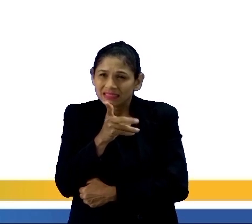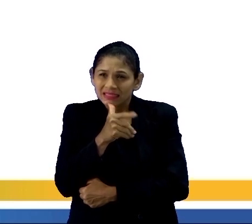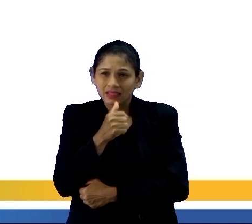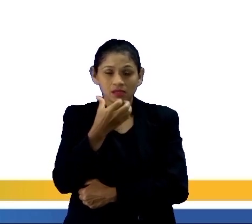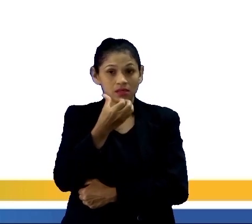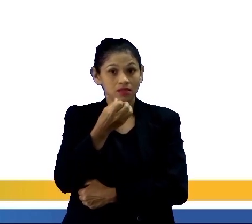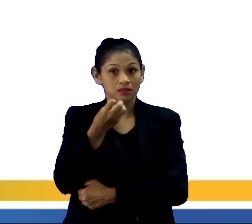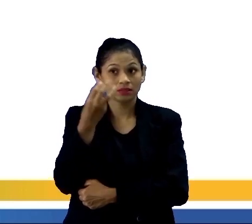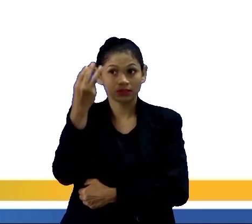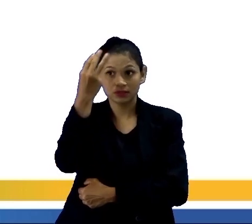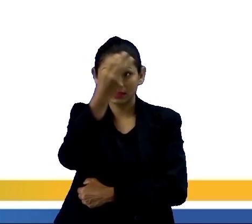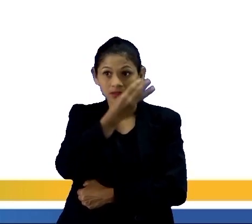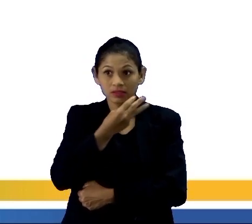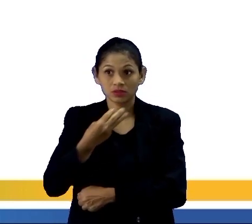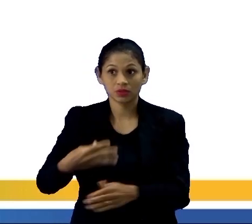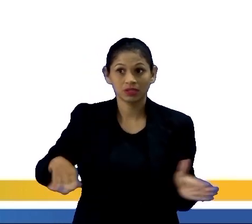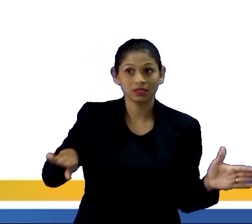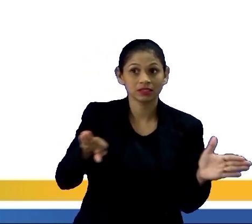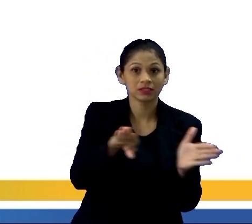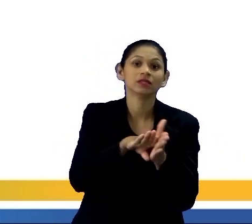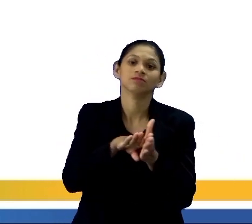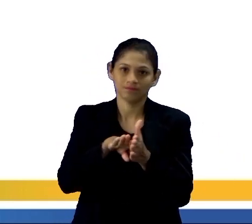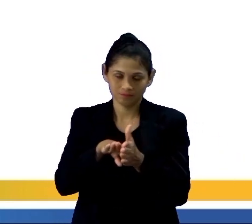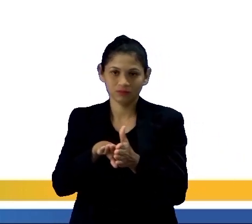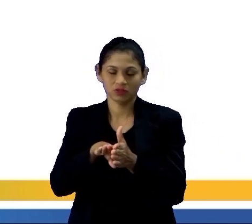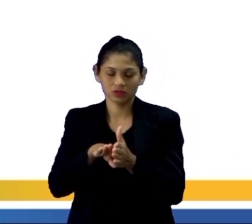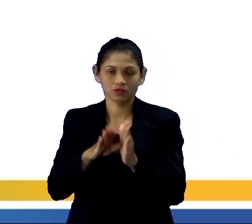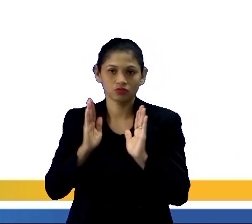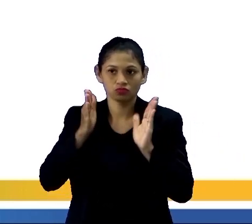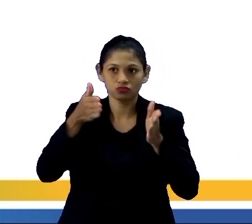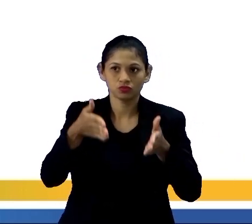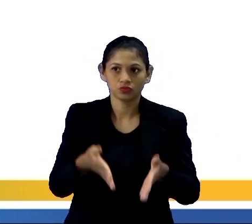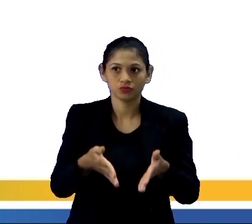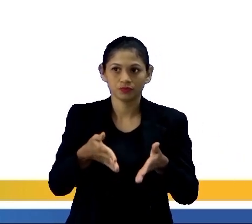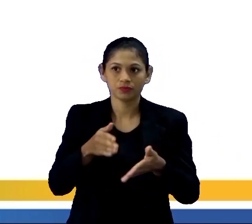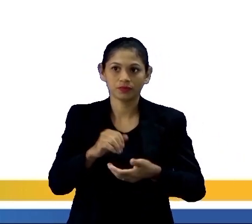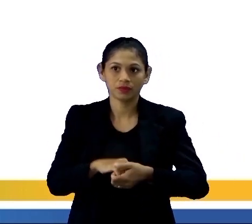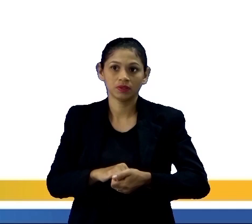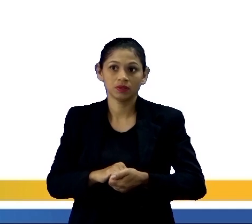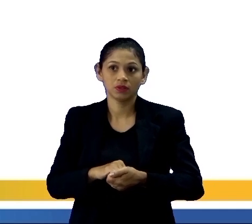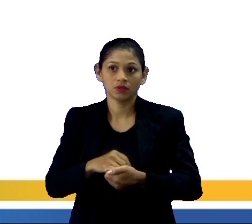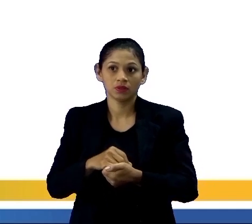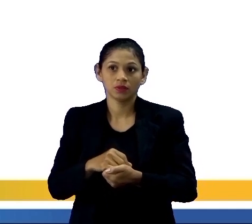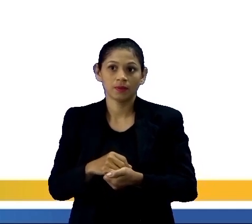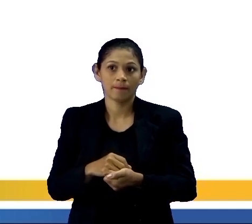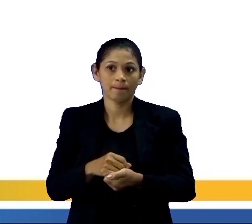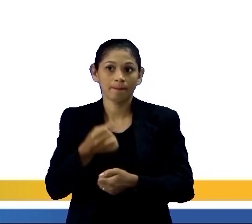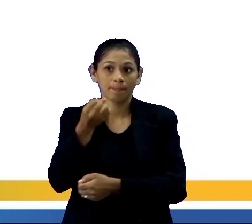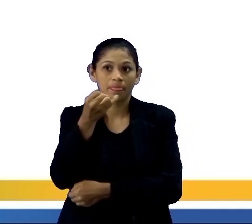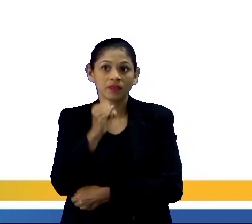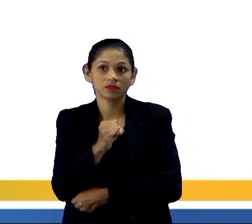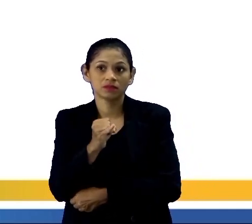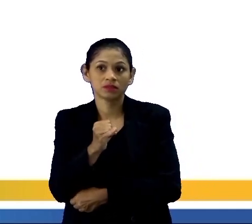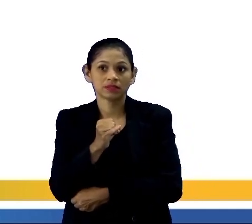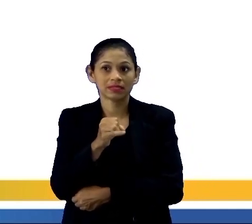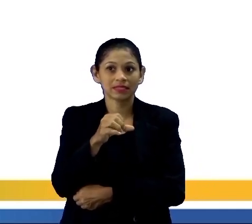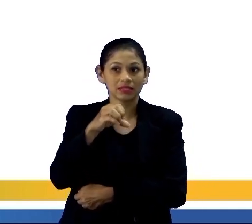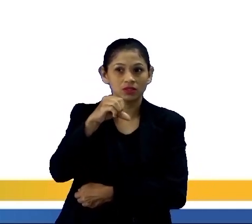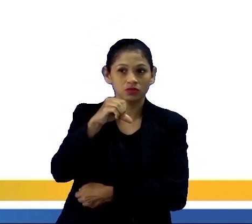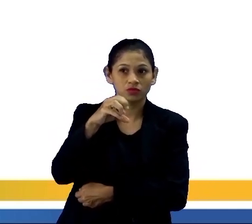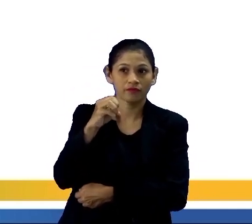Se esse automóvel estivesse a 90 km por hora, quanto tempo levaria para completar esse